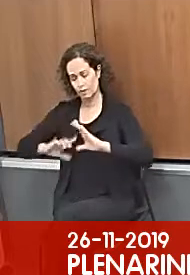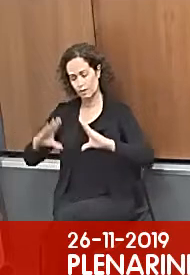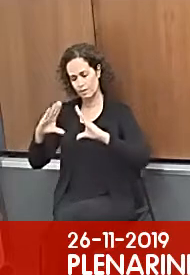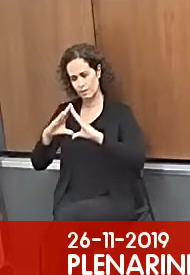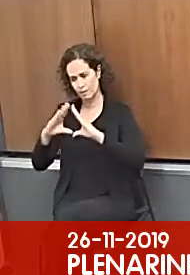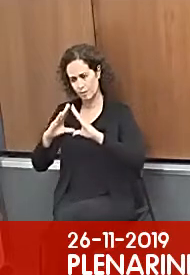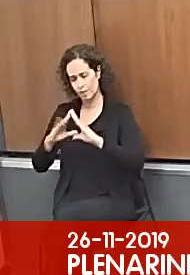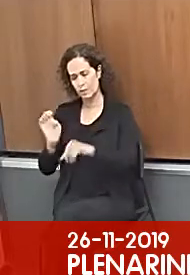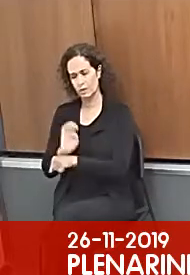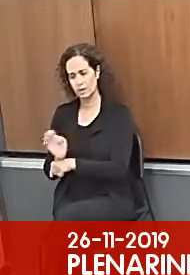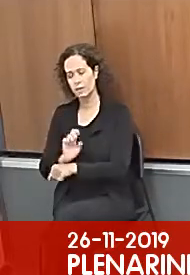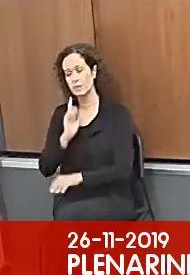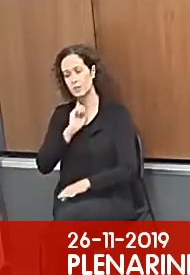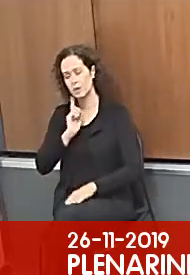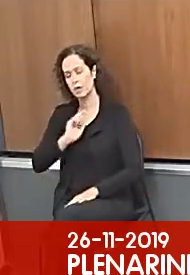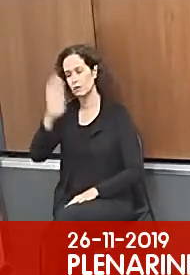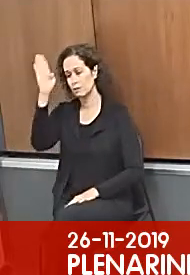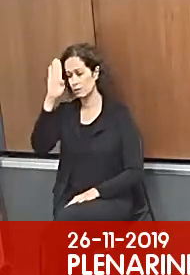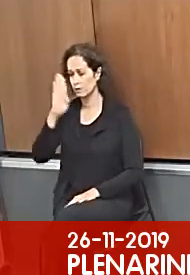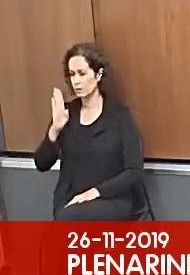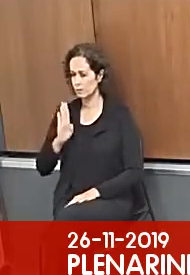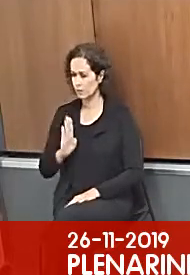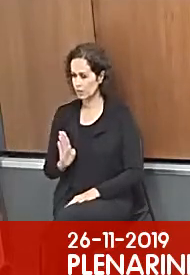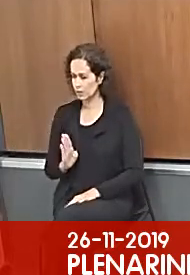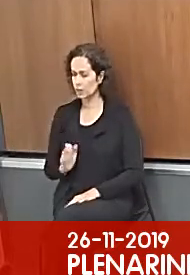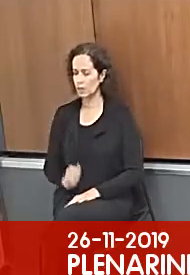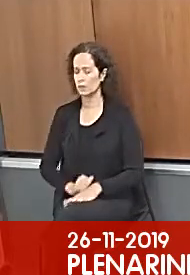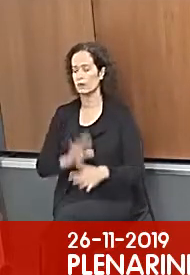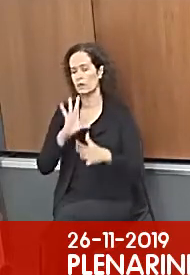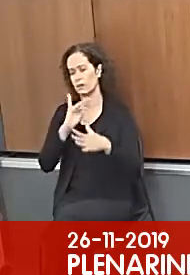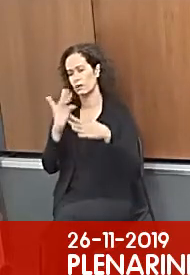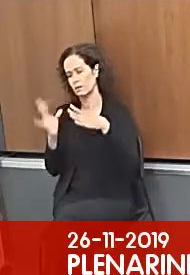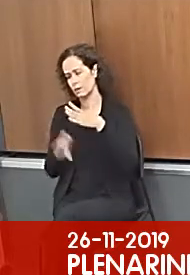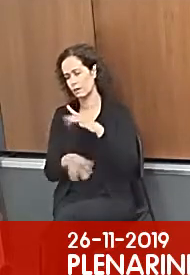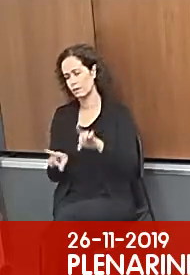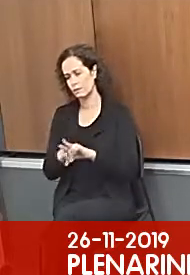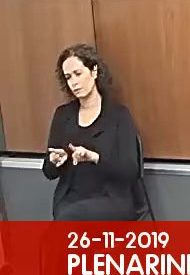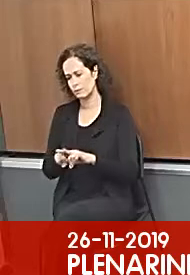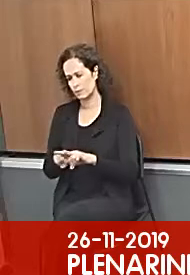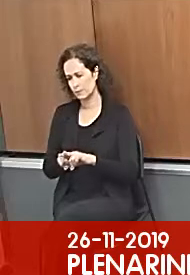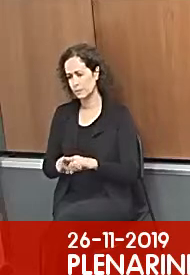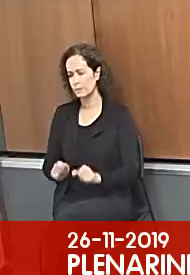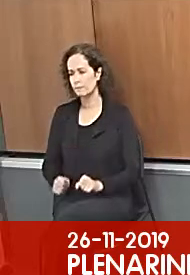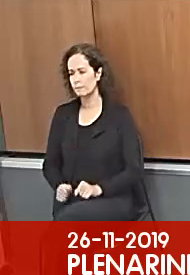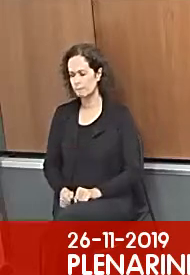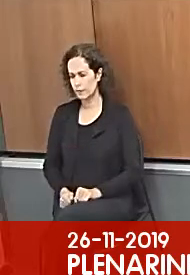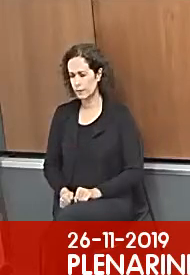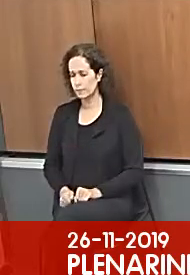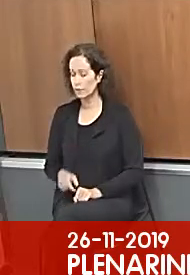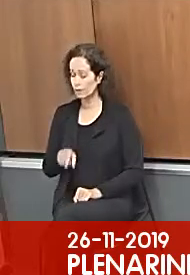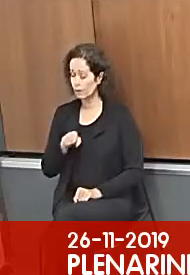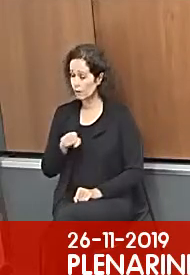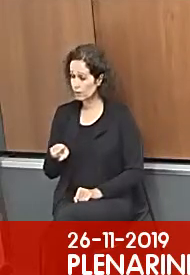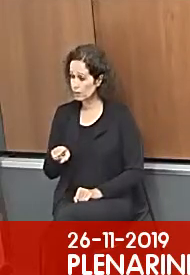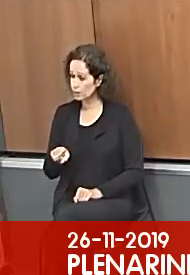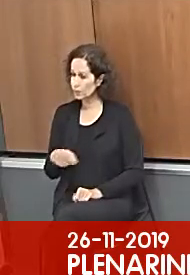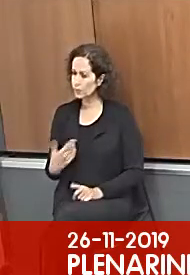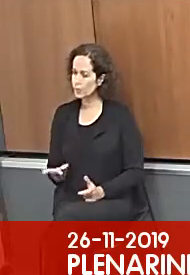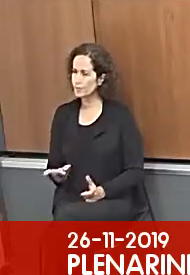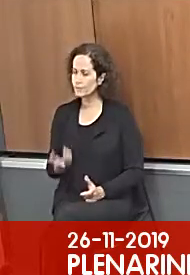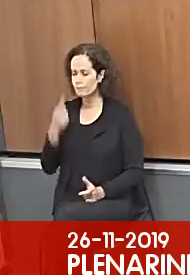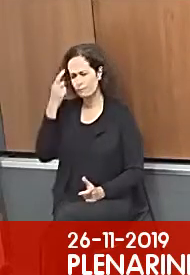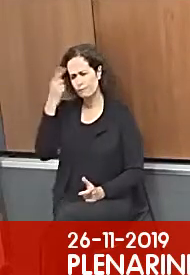Minas Gerais, para todo o Brasil, nas nossas redes sociais. E esse é um fator que eu julgo de